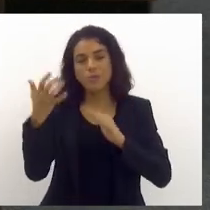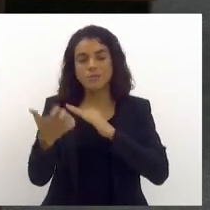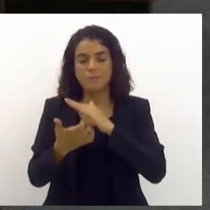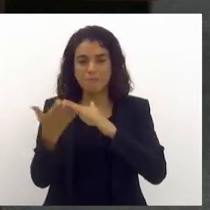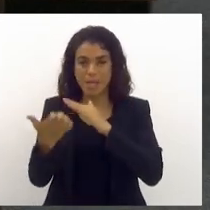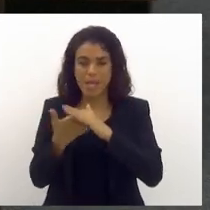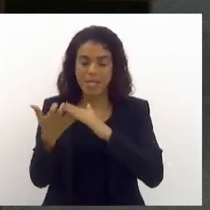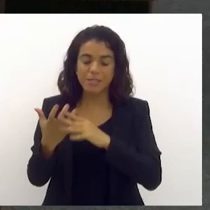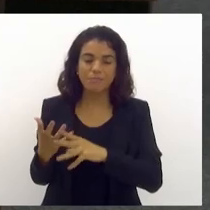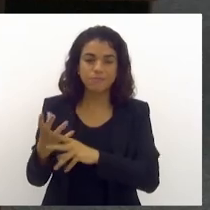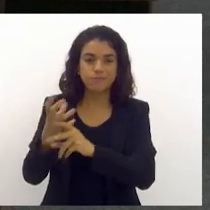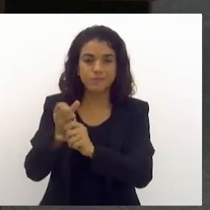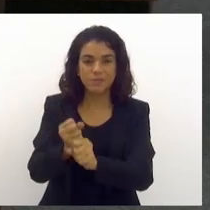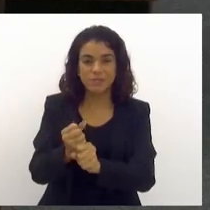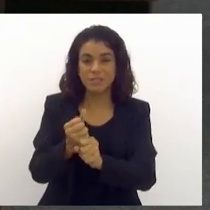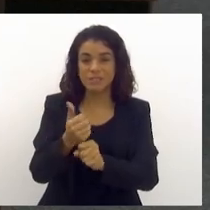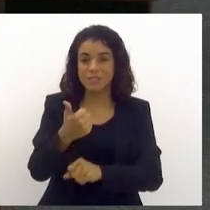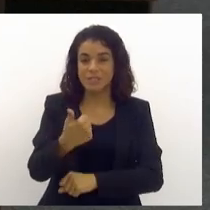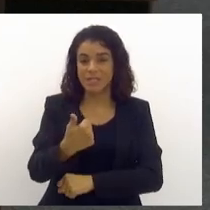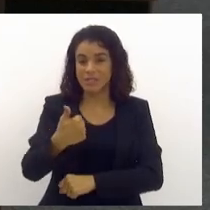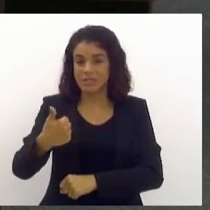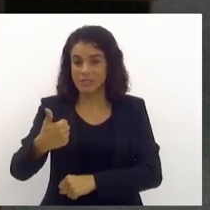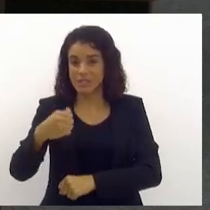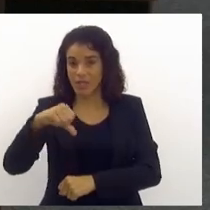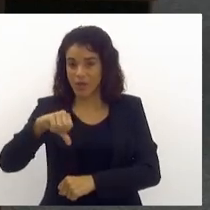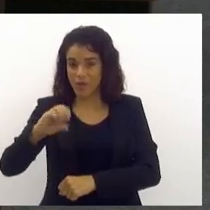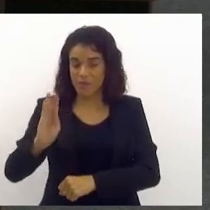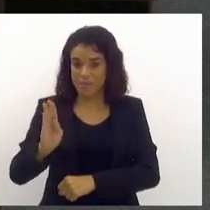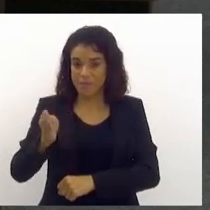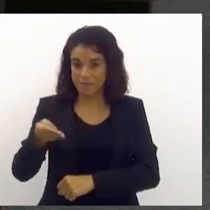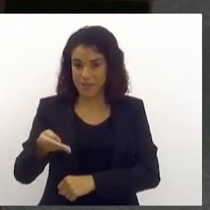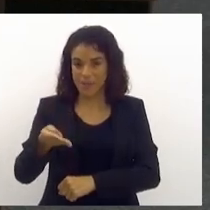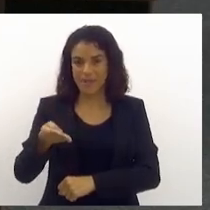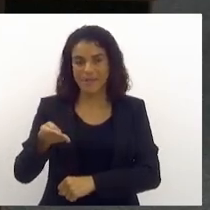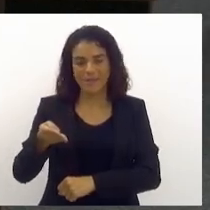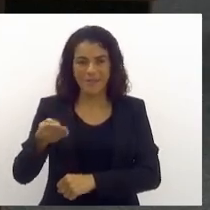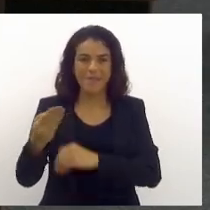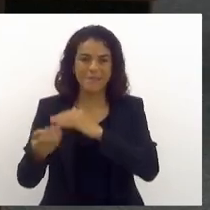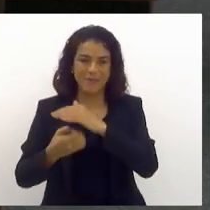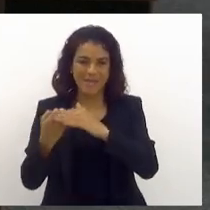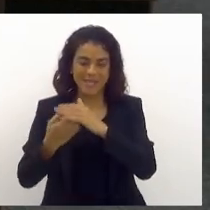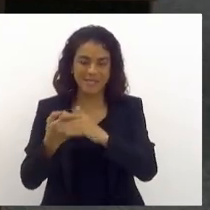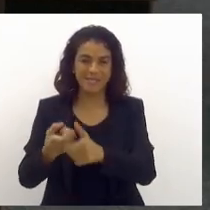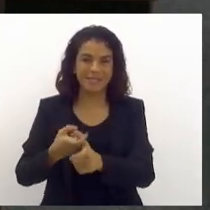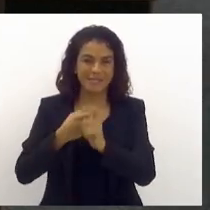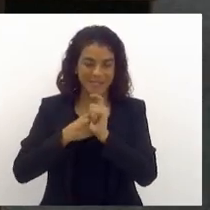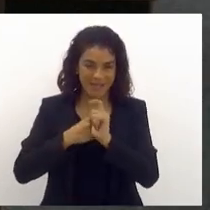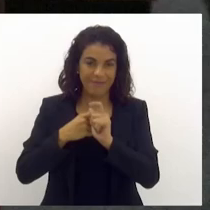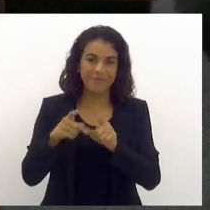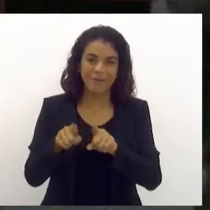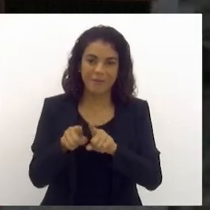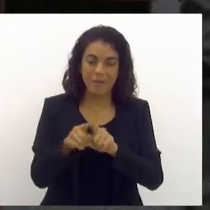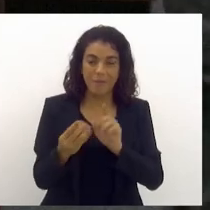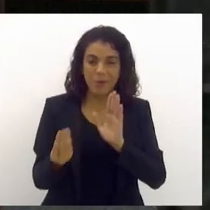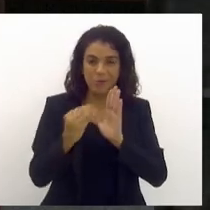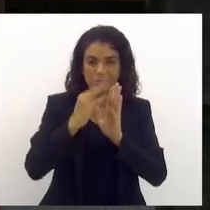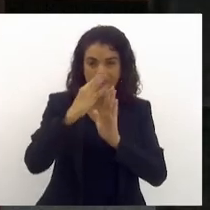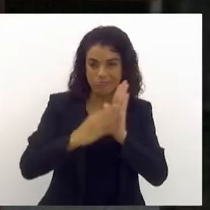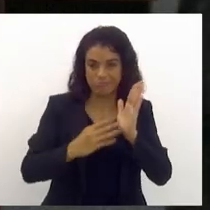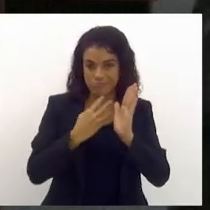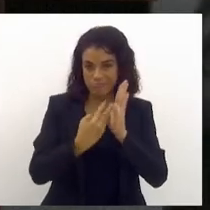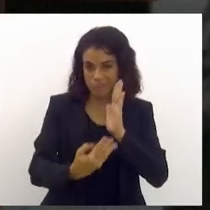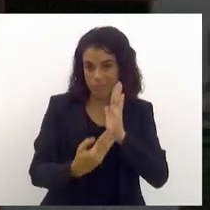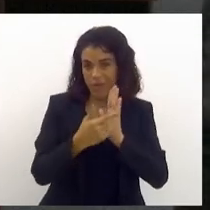somam 129 bi, a revisão da política de isenções fiscais previstas no orçamento desse ano, que